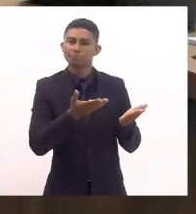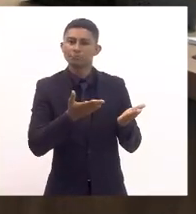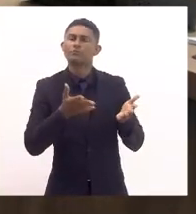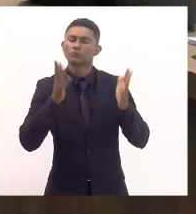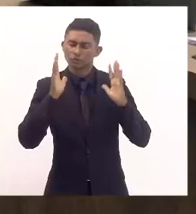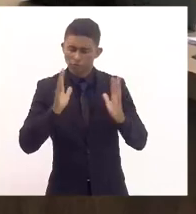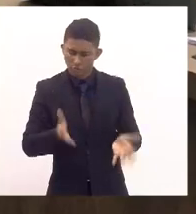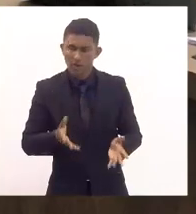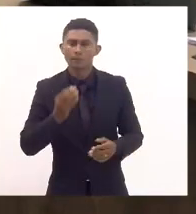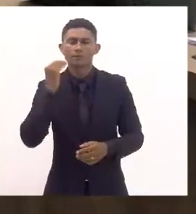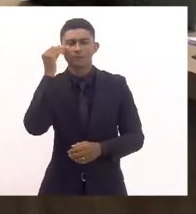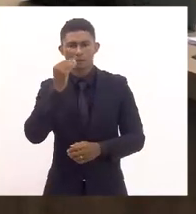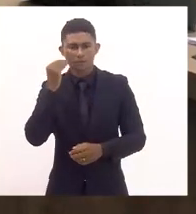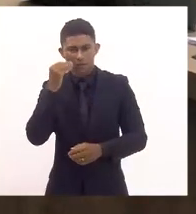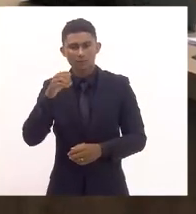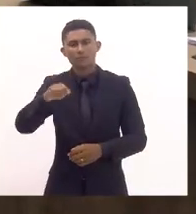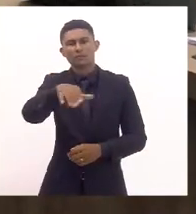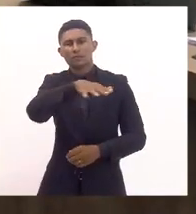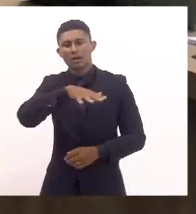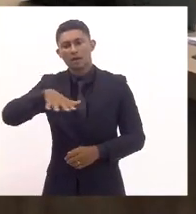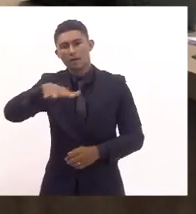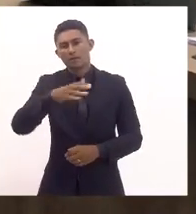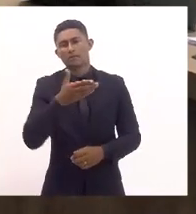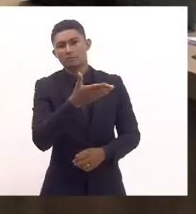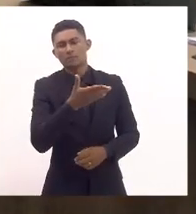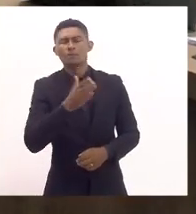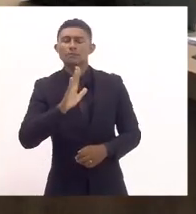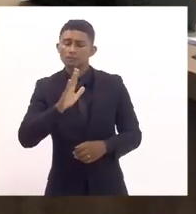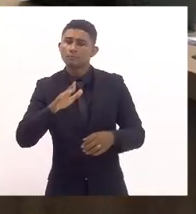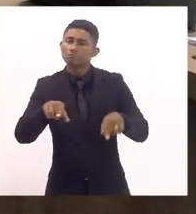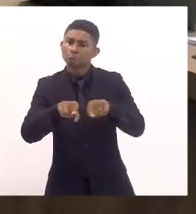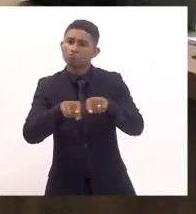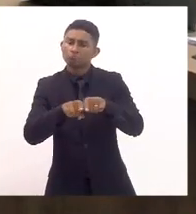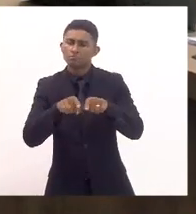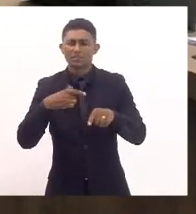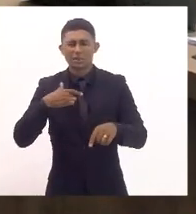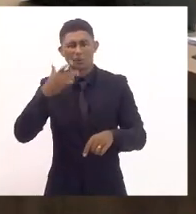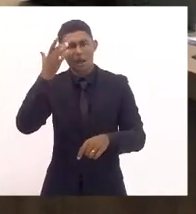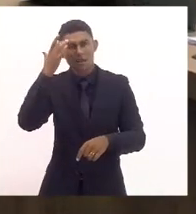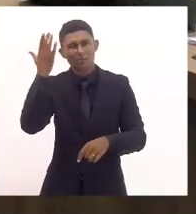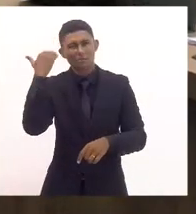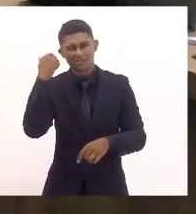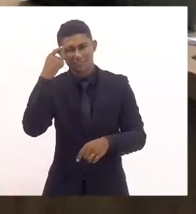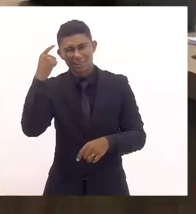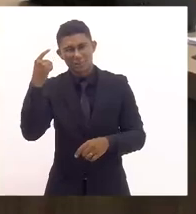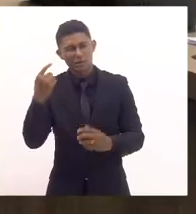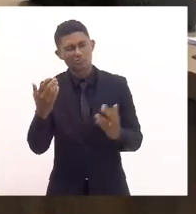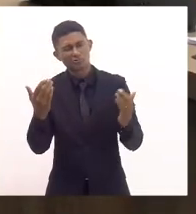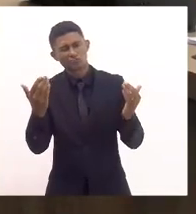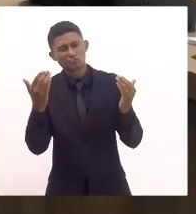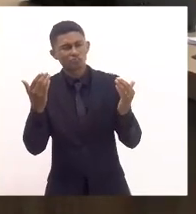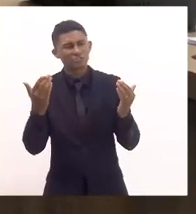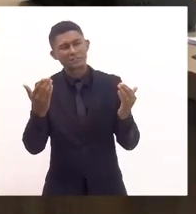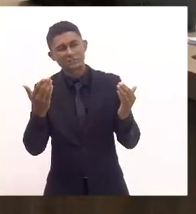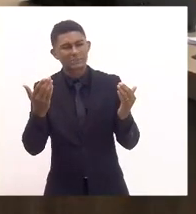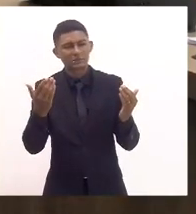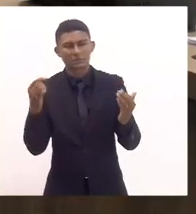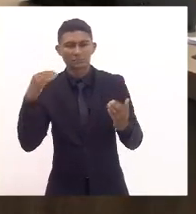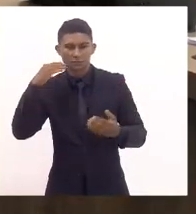adquirido experiência na área mas ainda assim a luz desse questionamento à luz